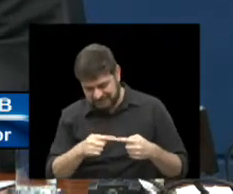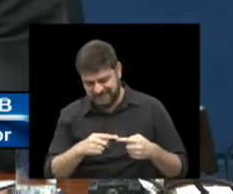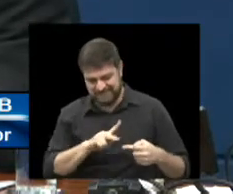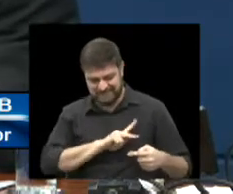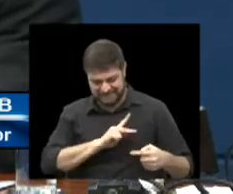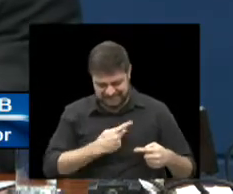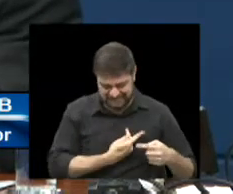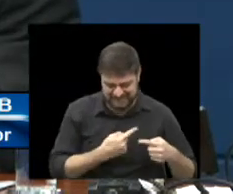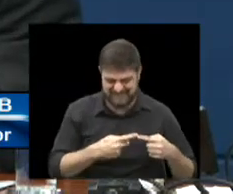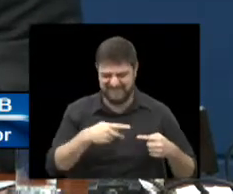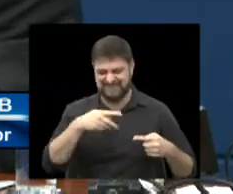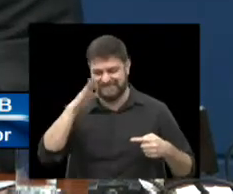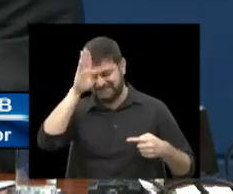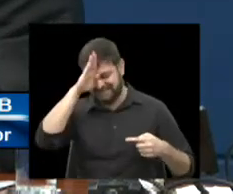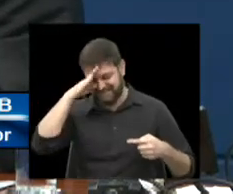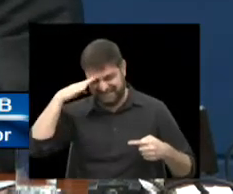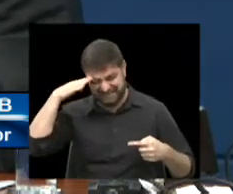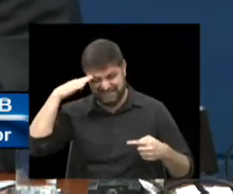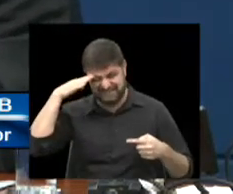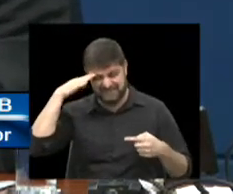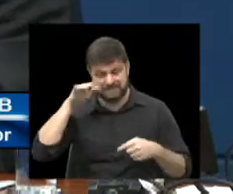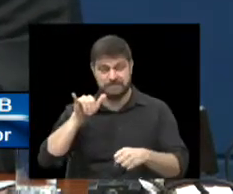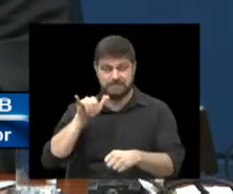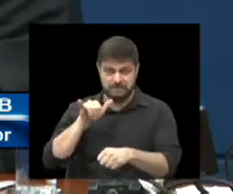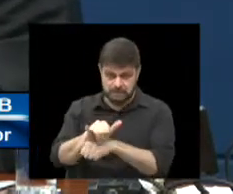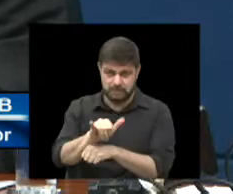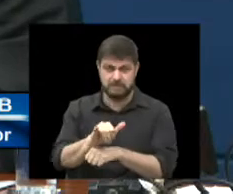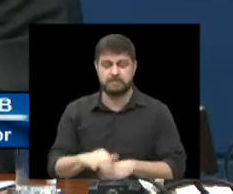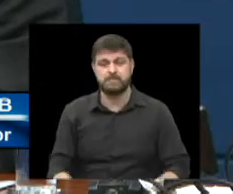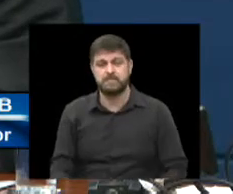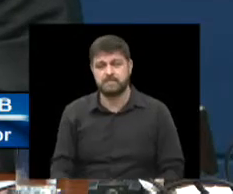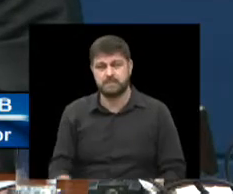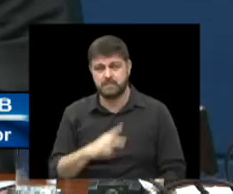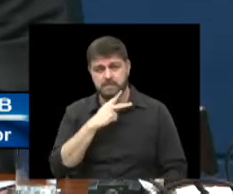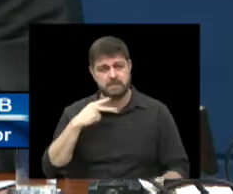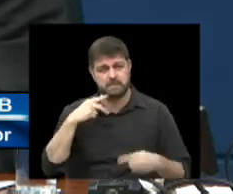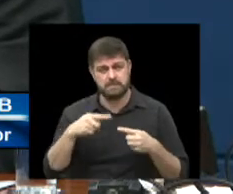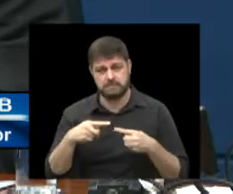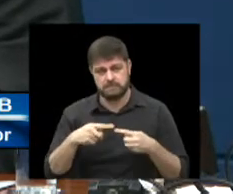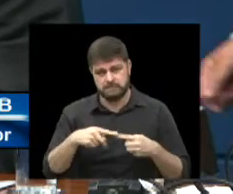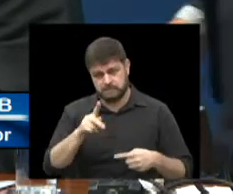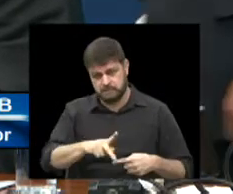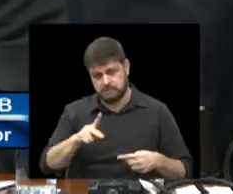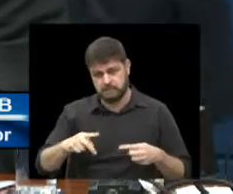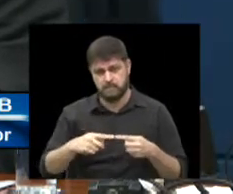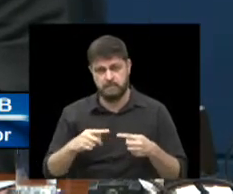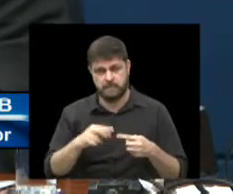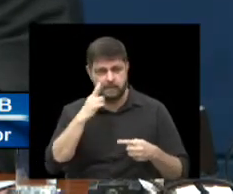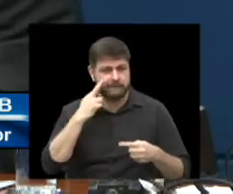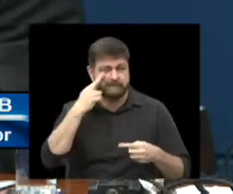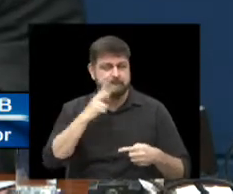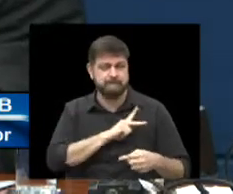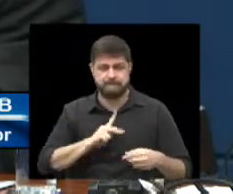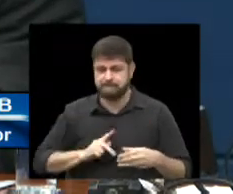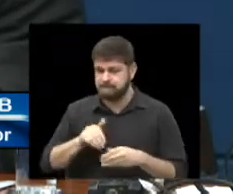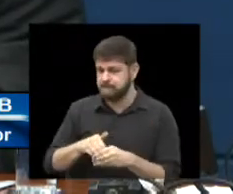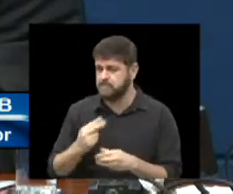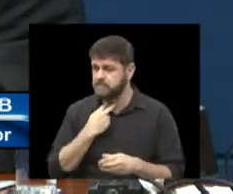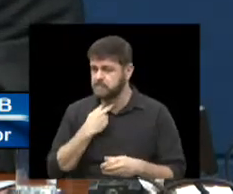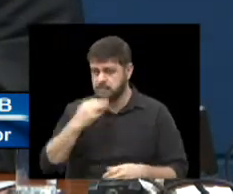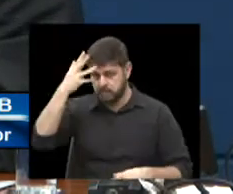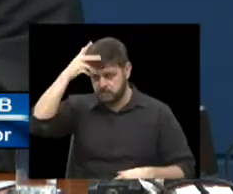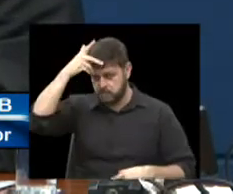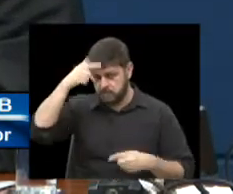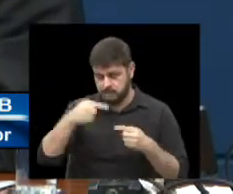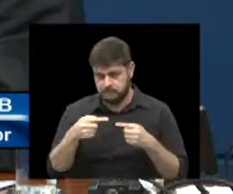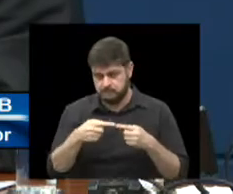Haddad, sim. Pedro Tourinho, ausente. Permínio Monteiro, sim. Professor Alberto, sim. Rafa Zibaldi, presidente da sessão, não vota. Rodrigo da